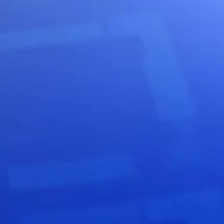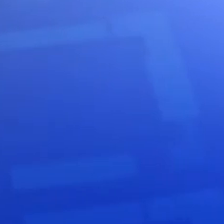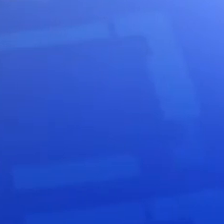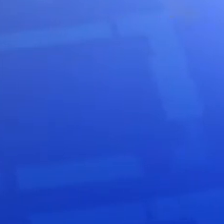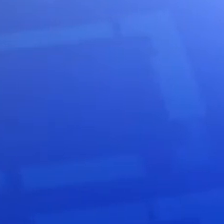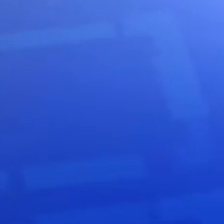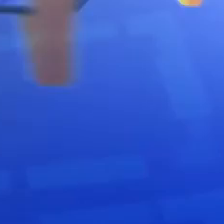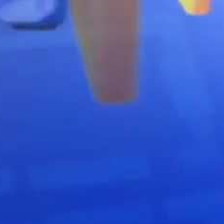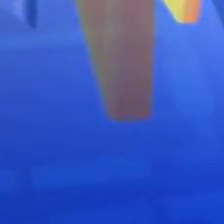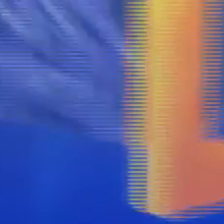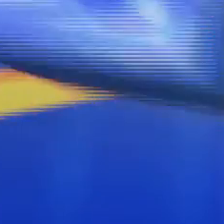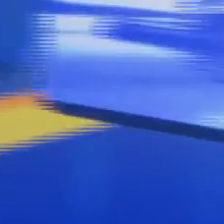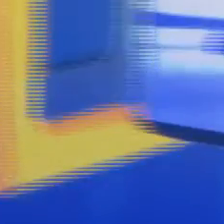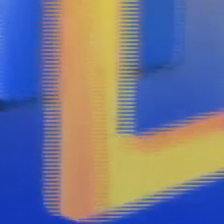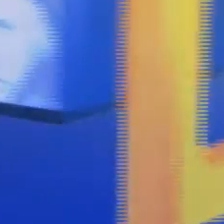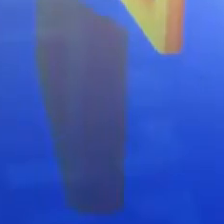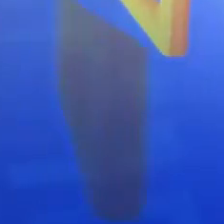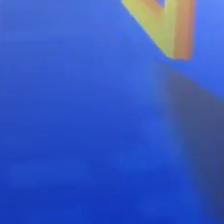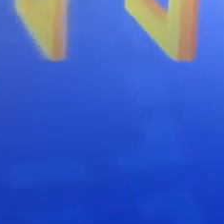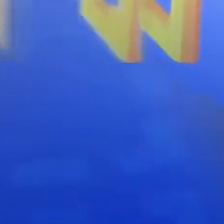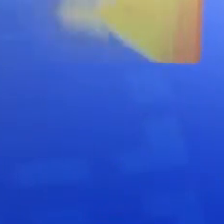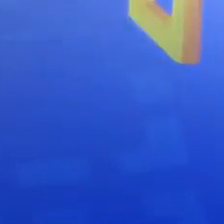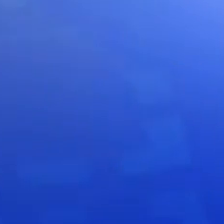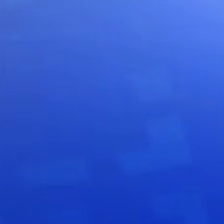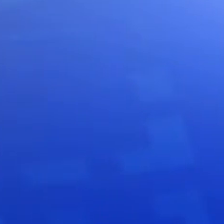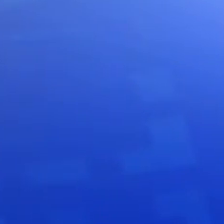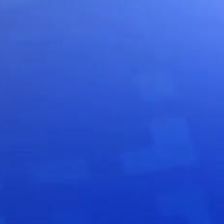Legenda Zanotto